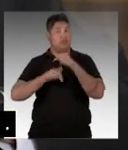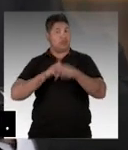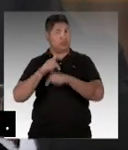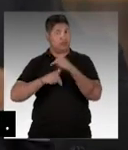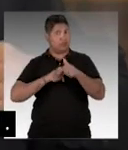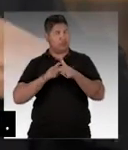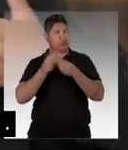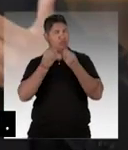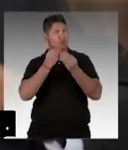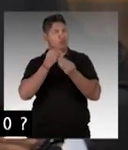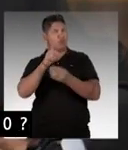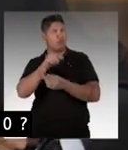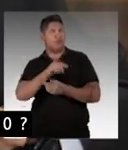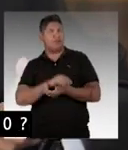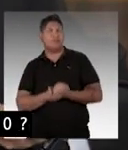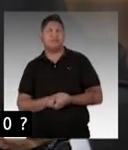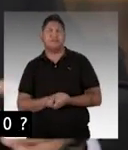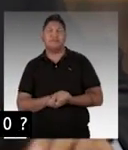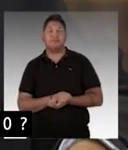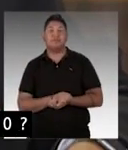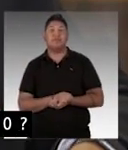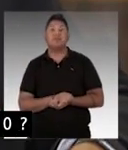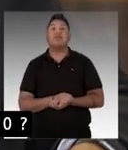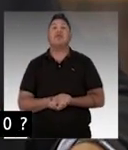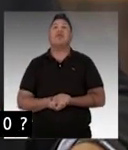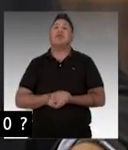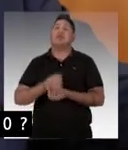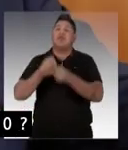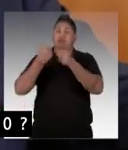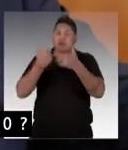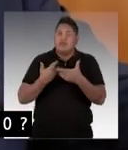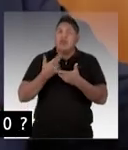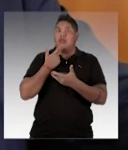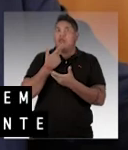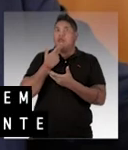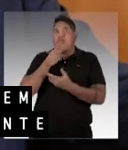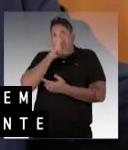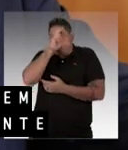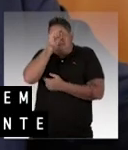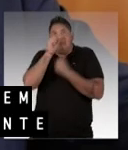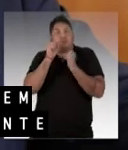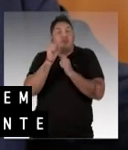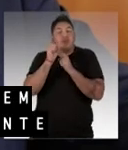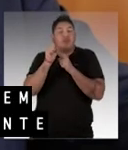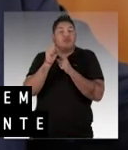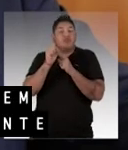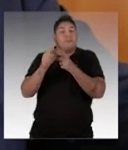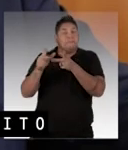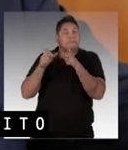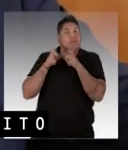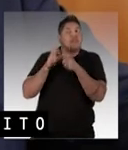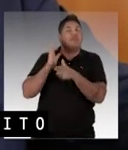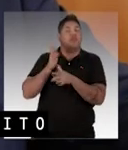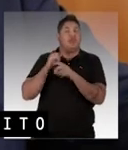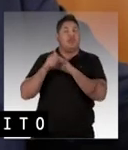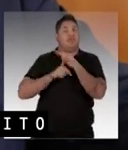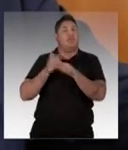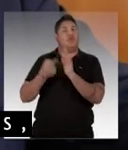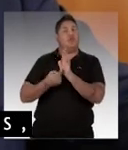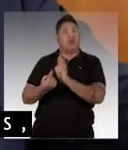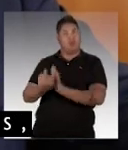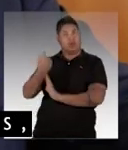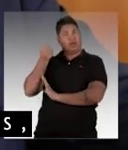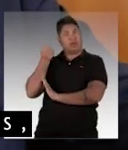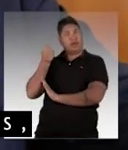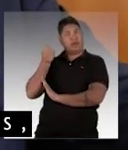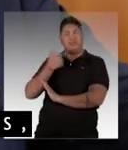do Trabalho. Como deve ser esse caminho a ser seguido? Quando a gente fala em restaurar a força, a gente sempre reconhece o trabalho que foi feito ao longo dos